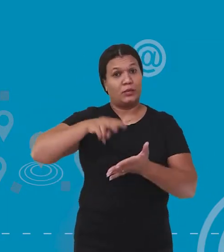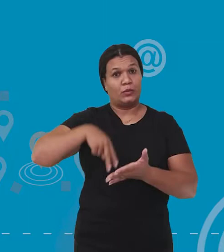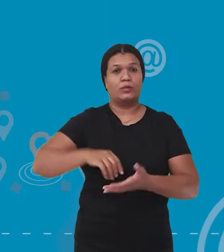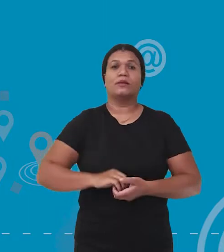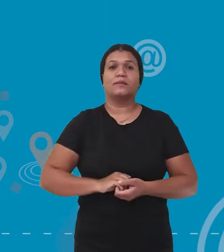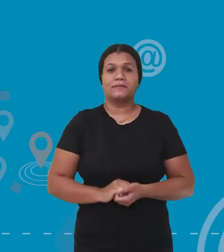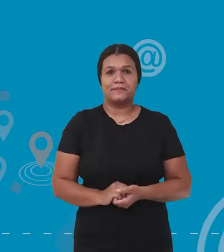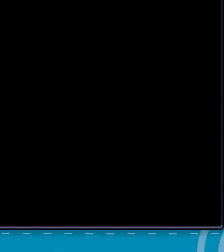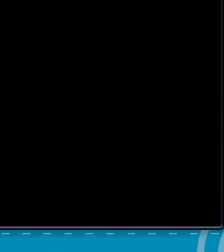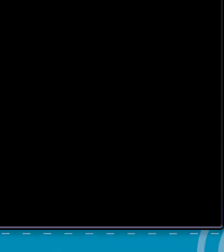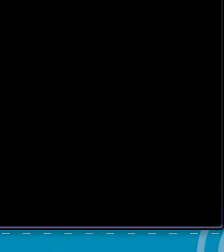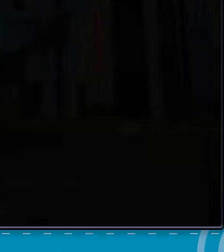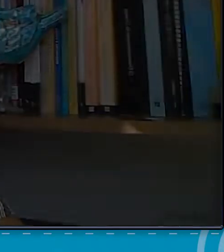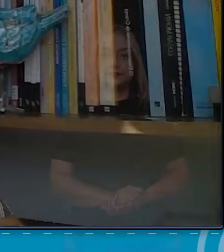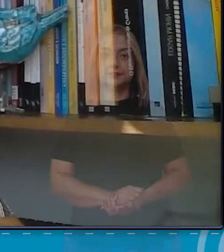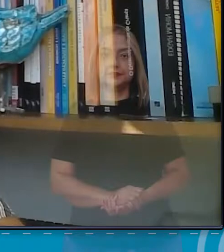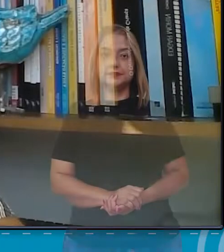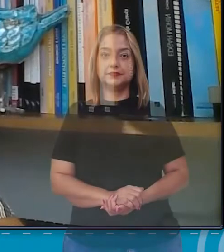de leitura.